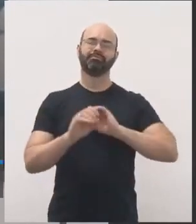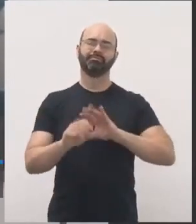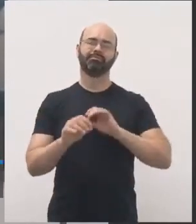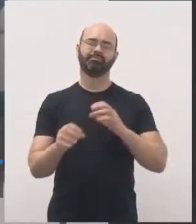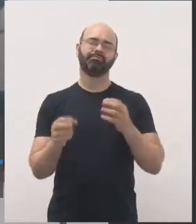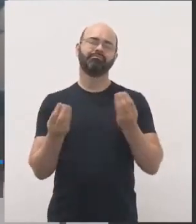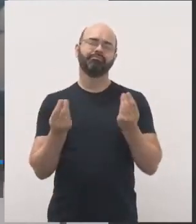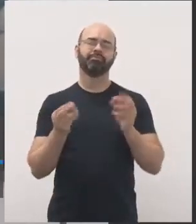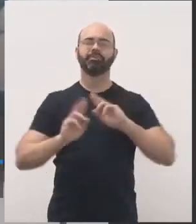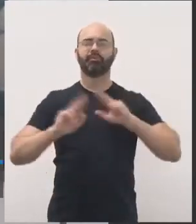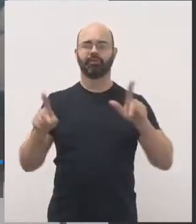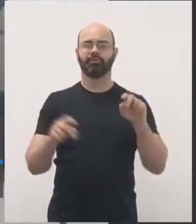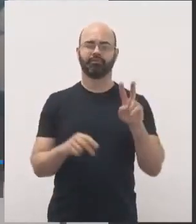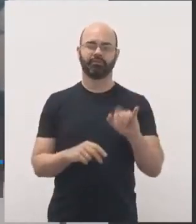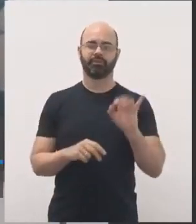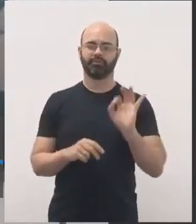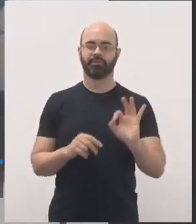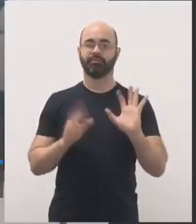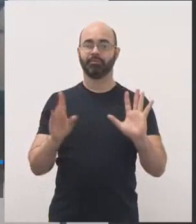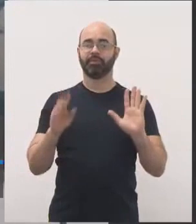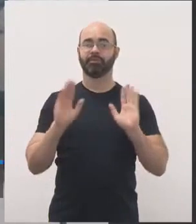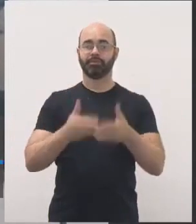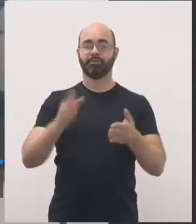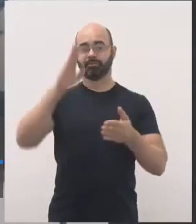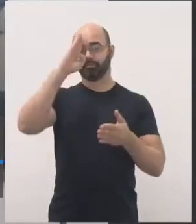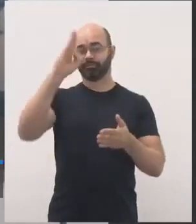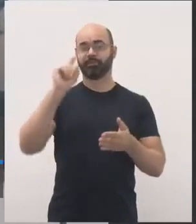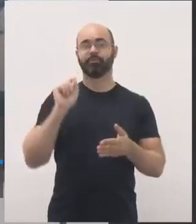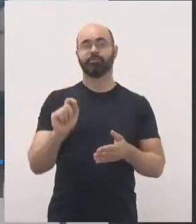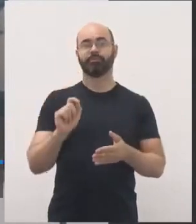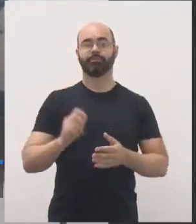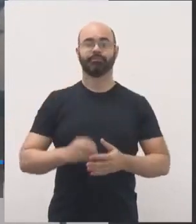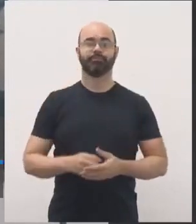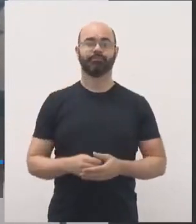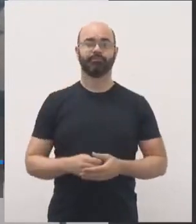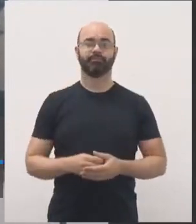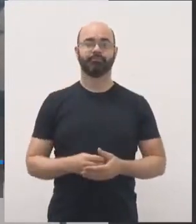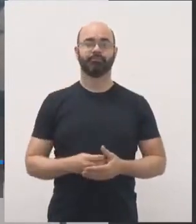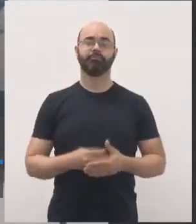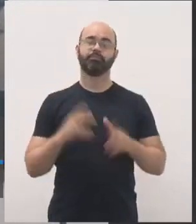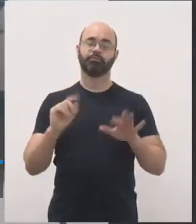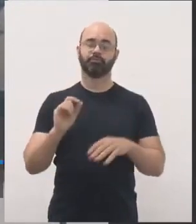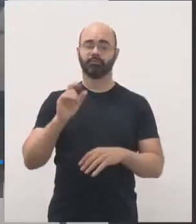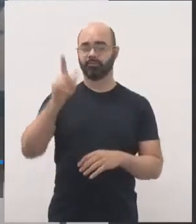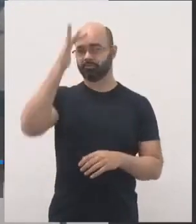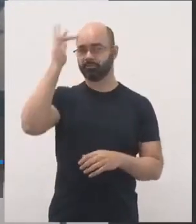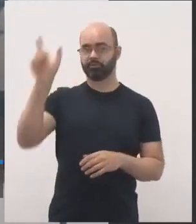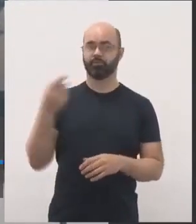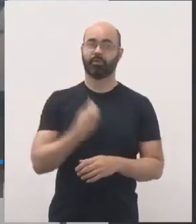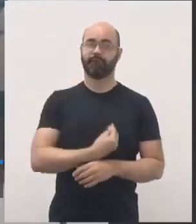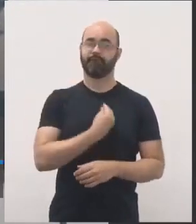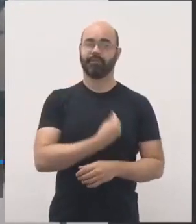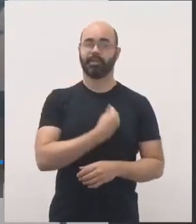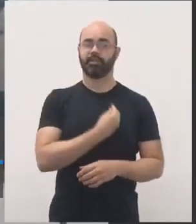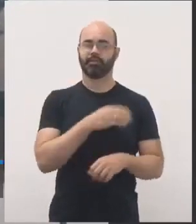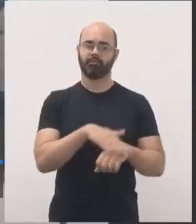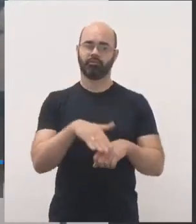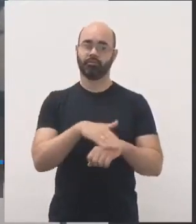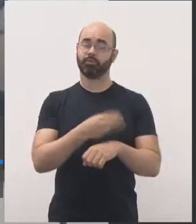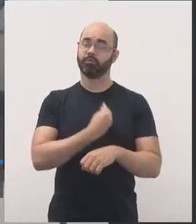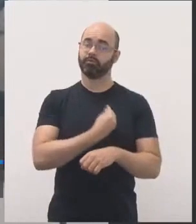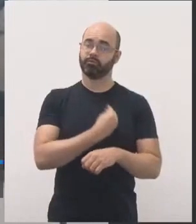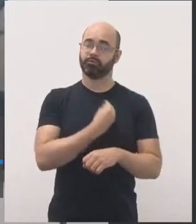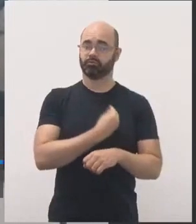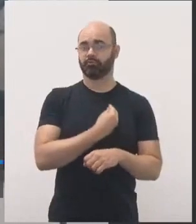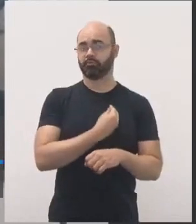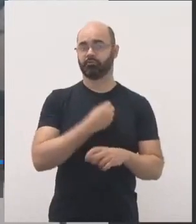mesmo. Mas a questão aqui vamos falar sobre vida, e vamos trabalhar em cima daquilo que é